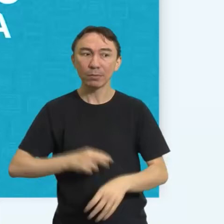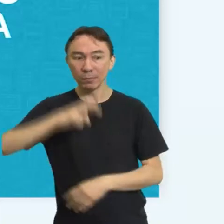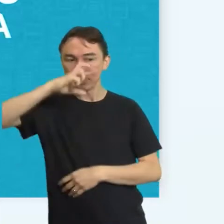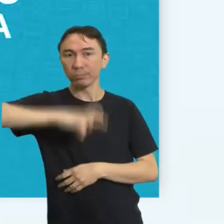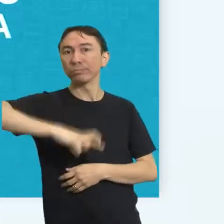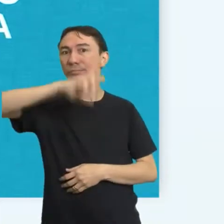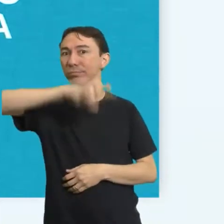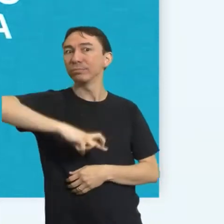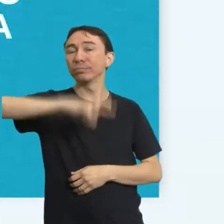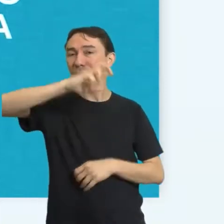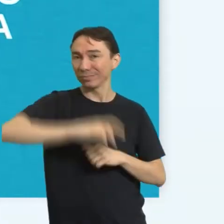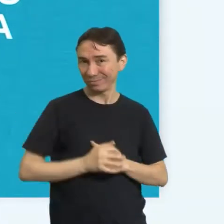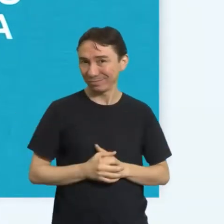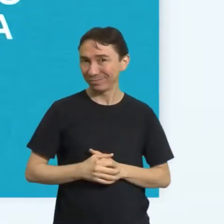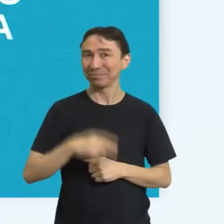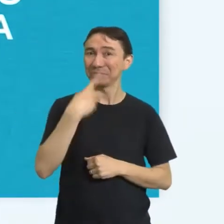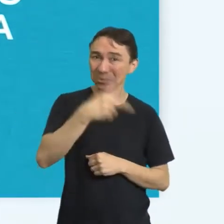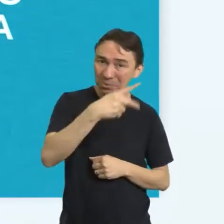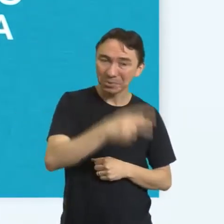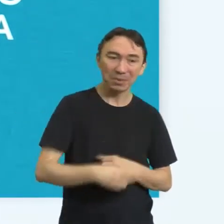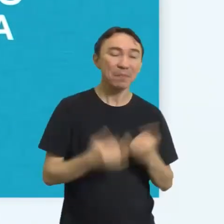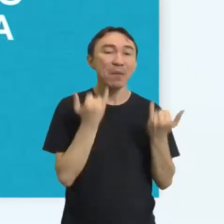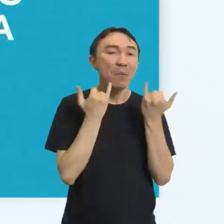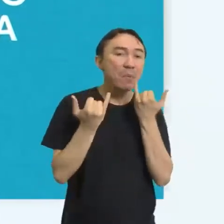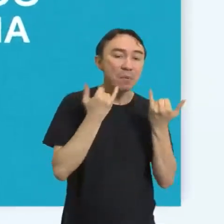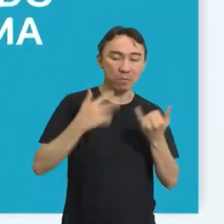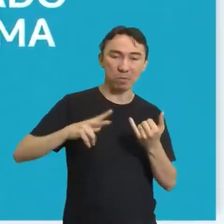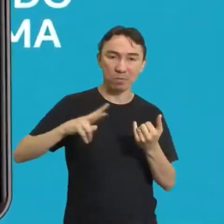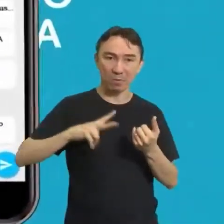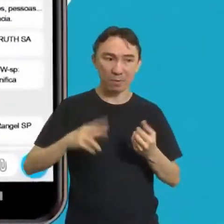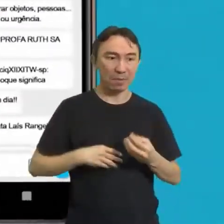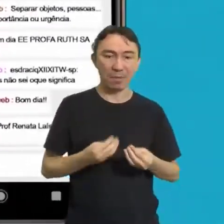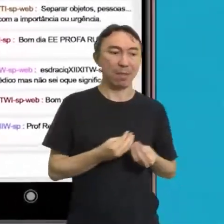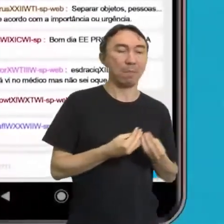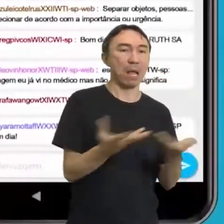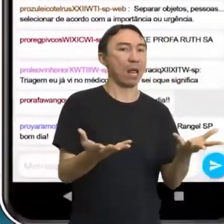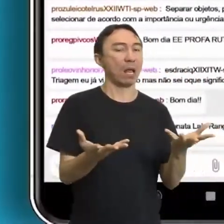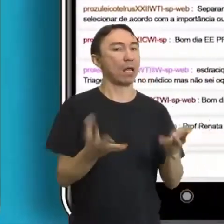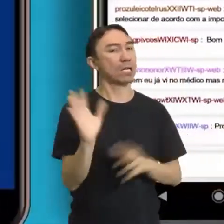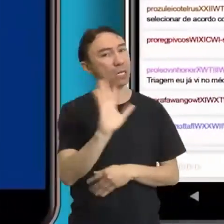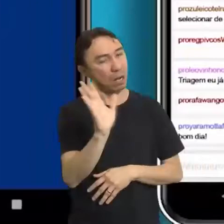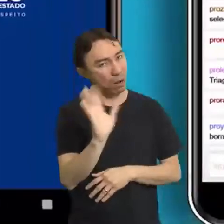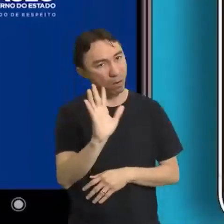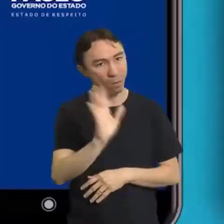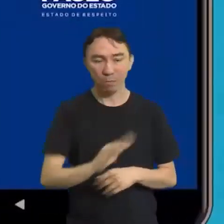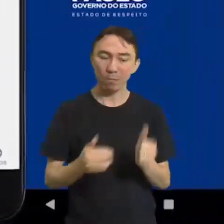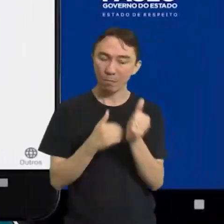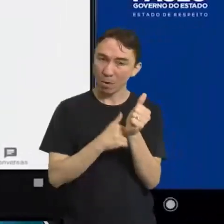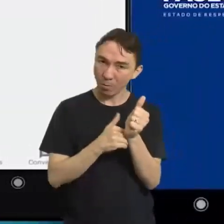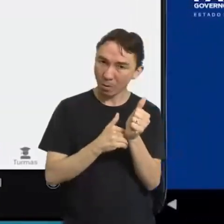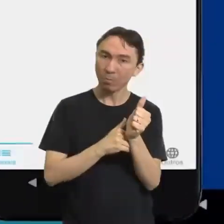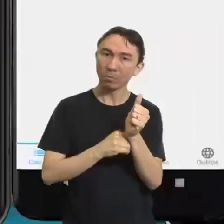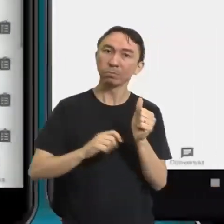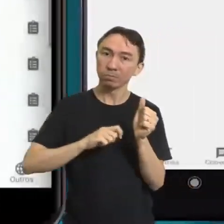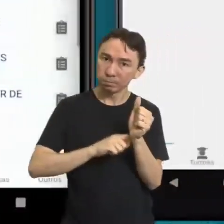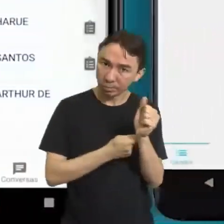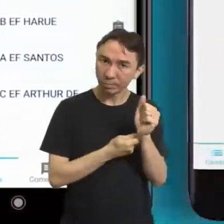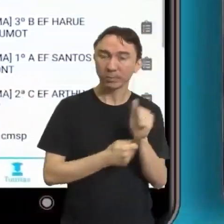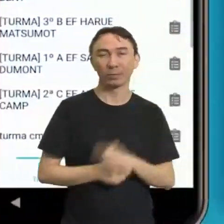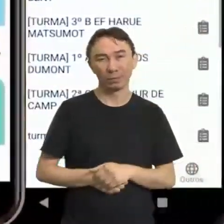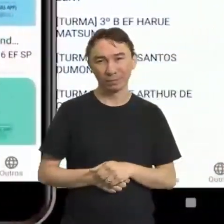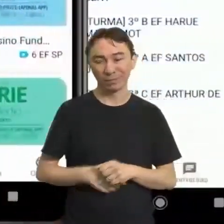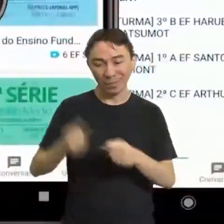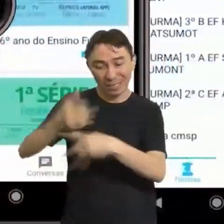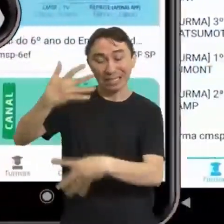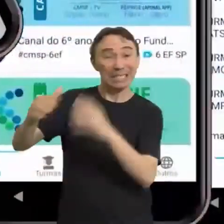não passar suas informações pessoais para ninguém. Vamos ter orgulho do nosso chat e das relações profissionais que